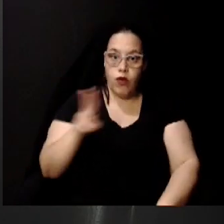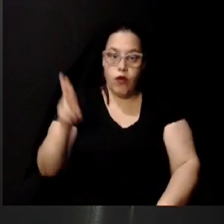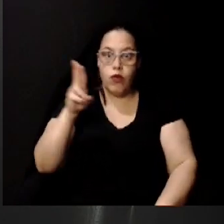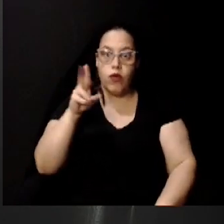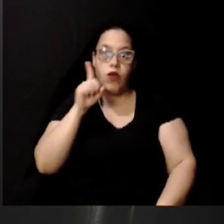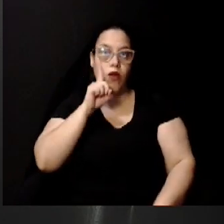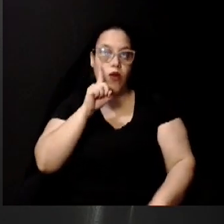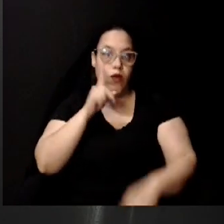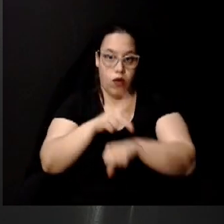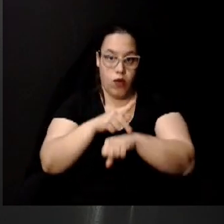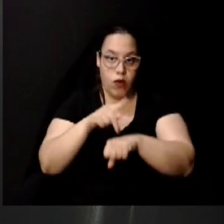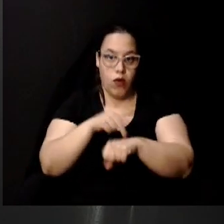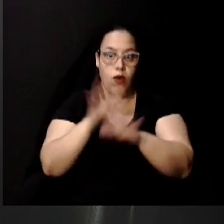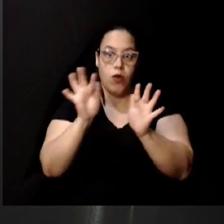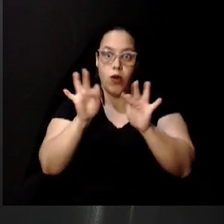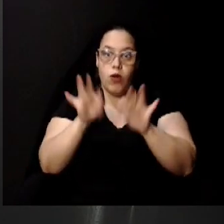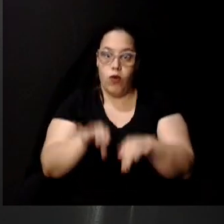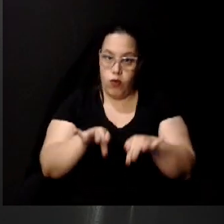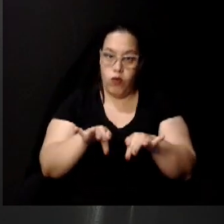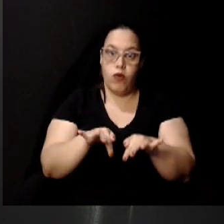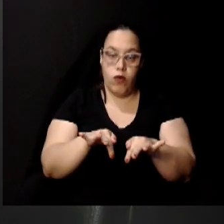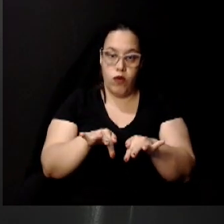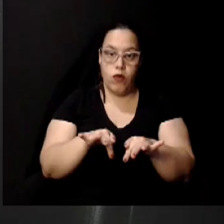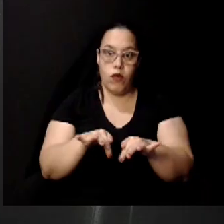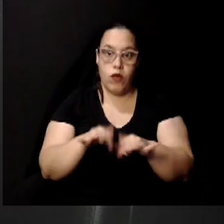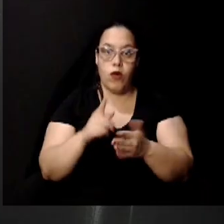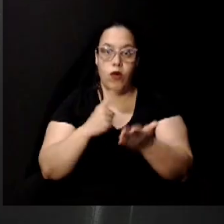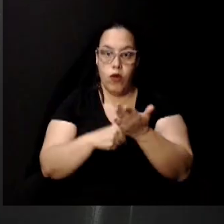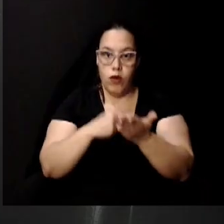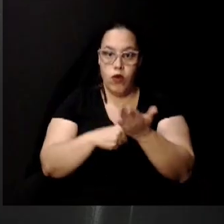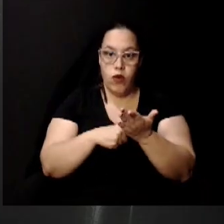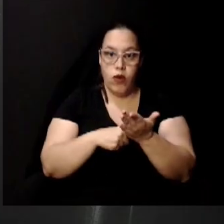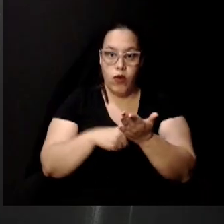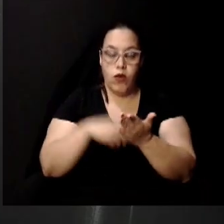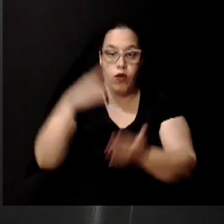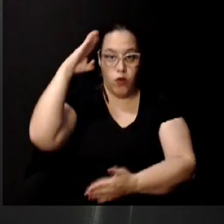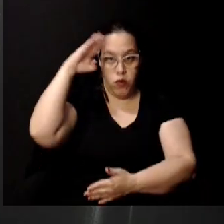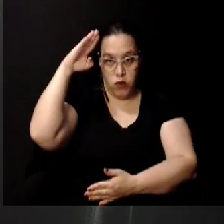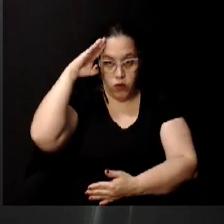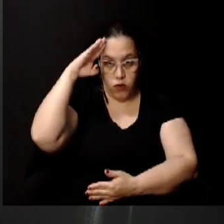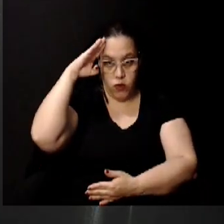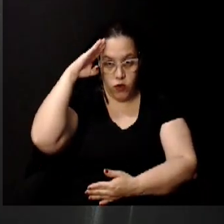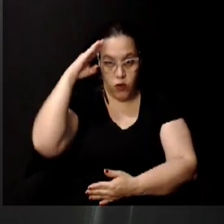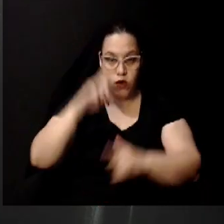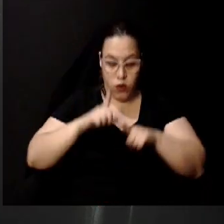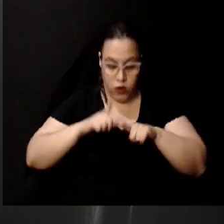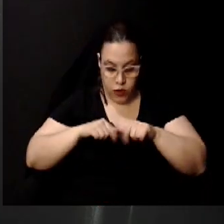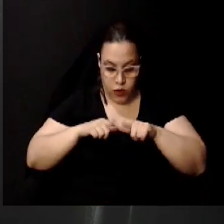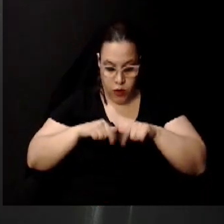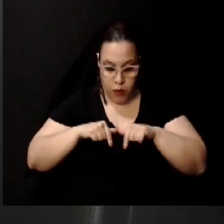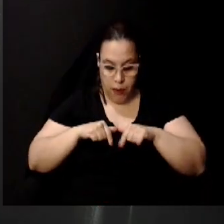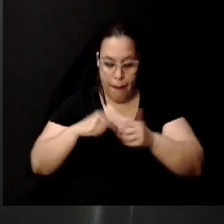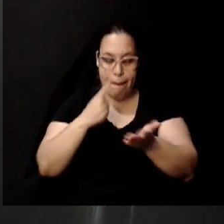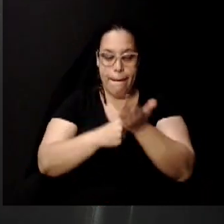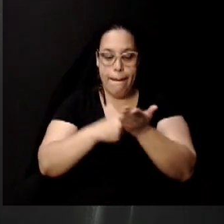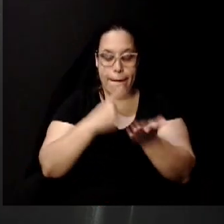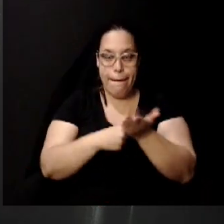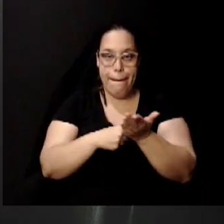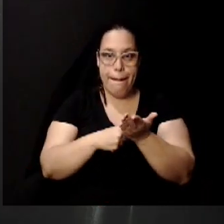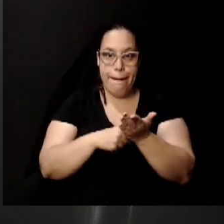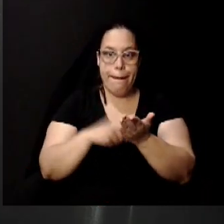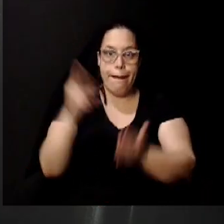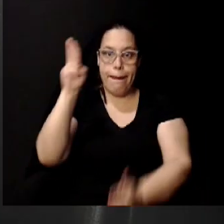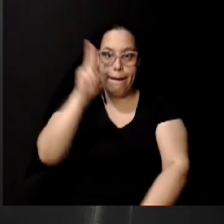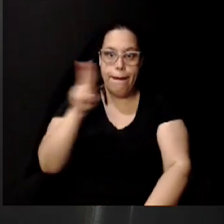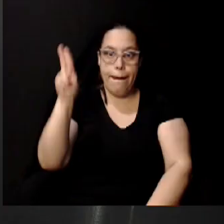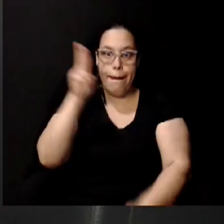pelo fim dos acordos militares com Israel, de acordos das universidades com pesquisas com